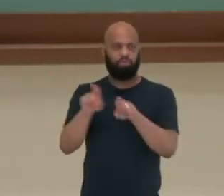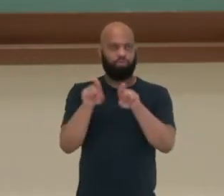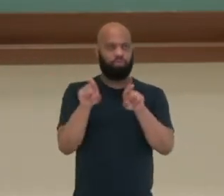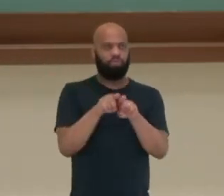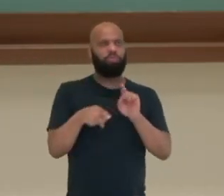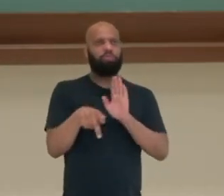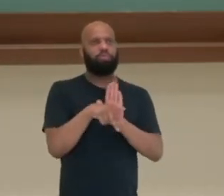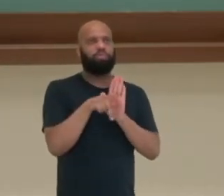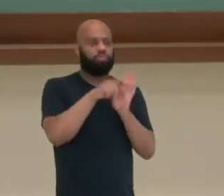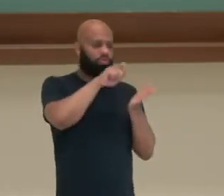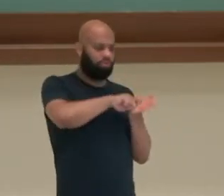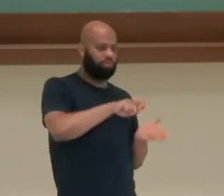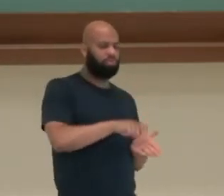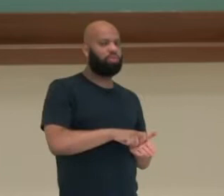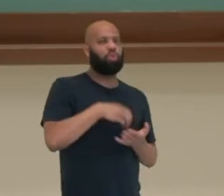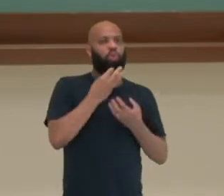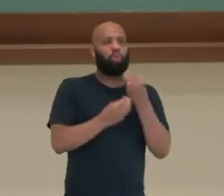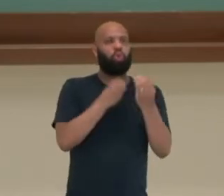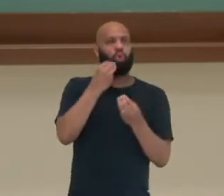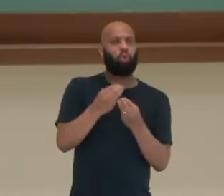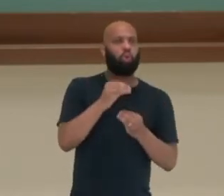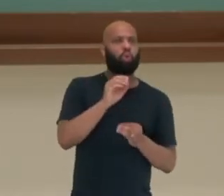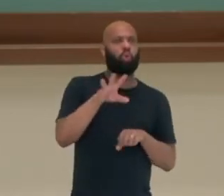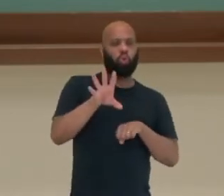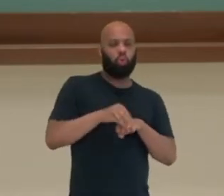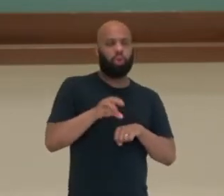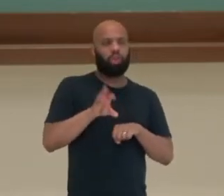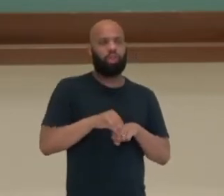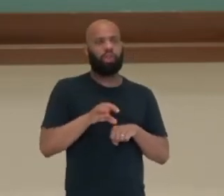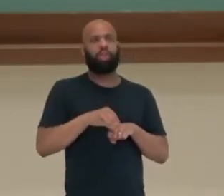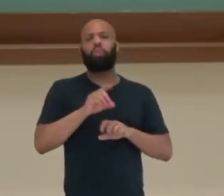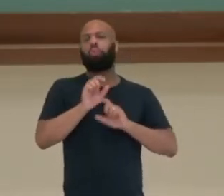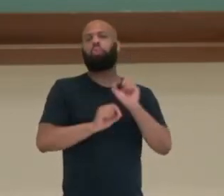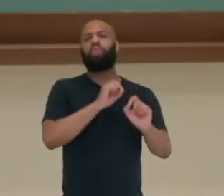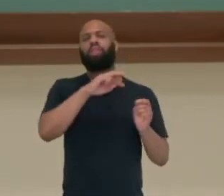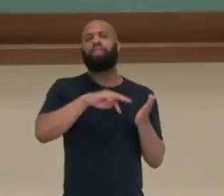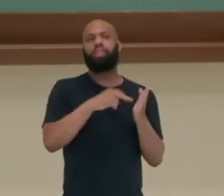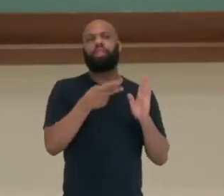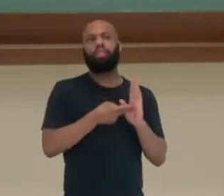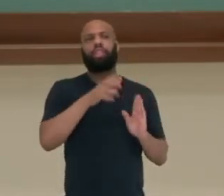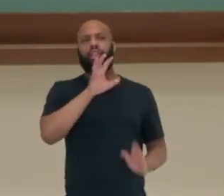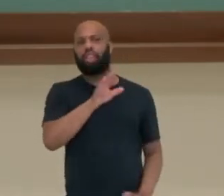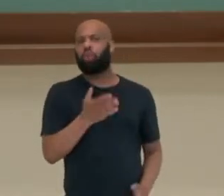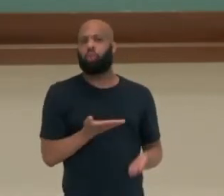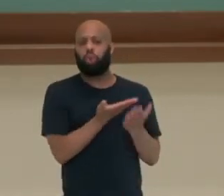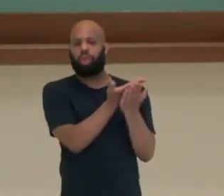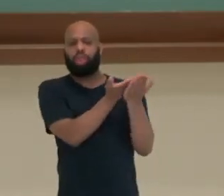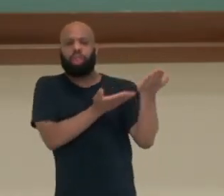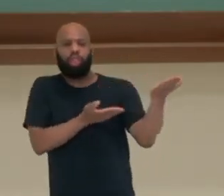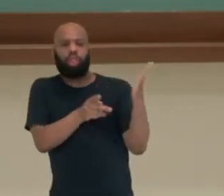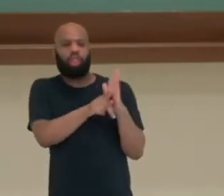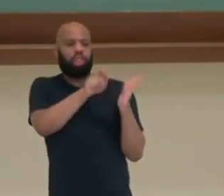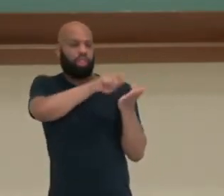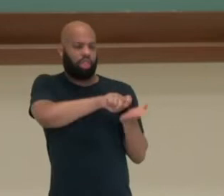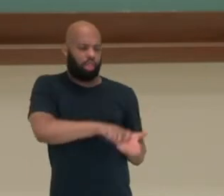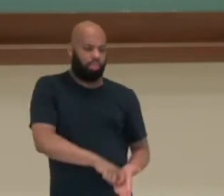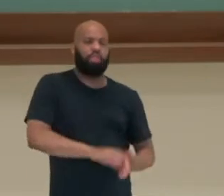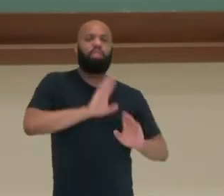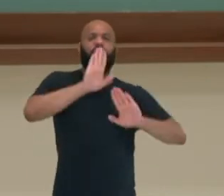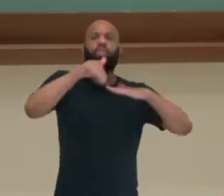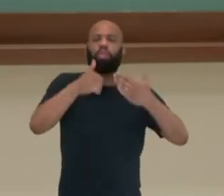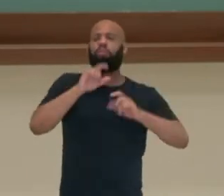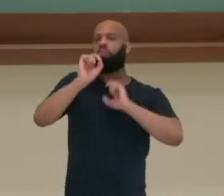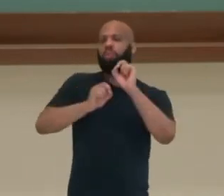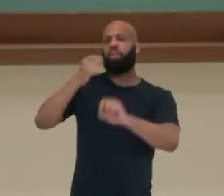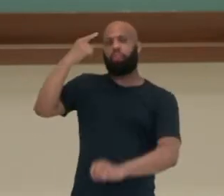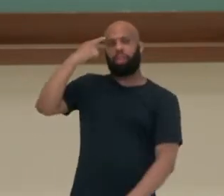sua problematização sobre o conhecimento. O que seria essa tábula rasa? Basicamente, a